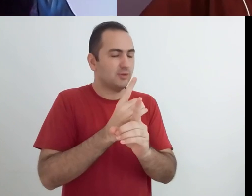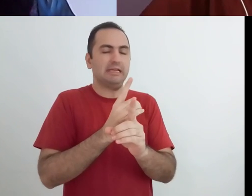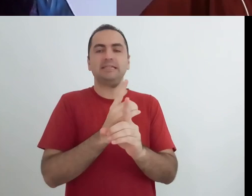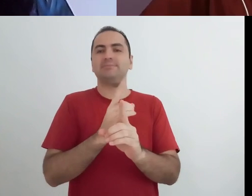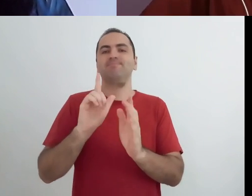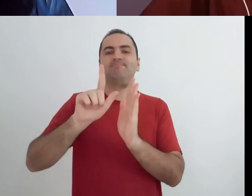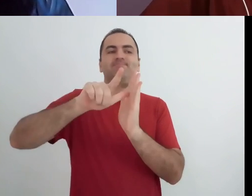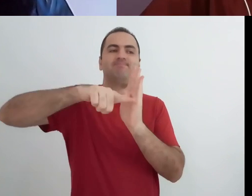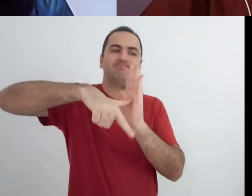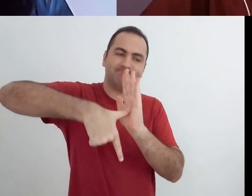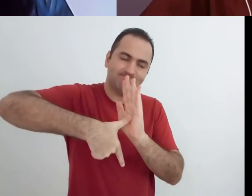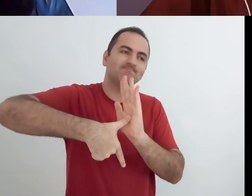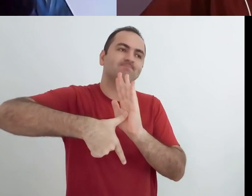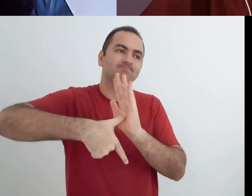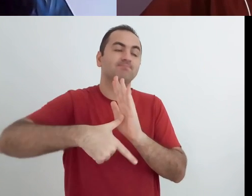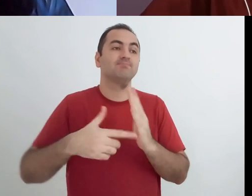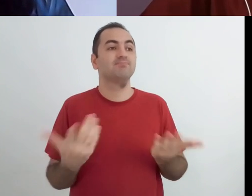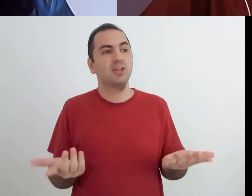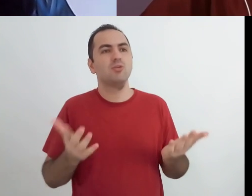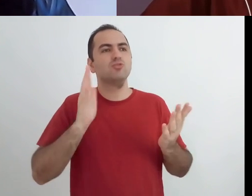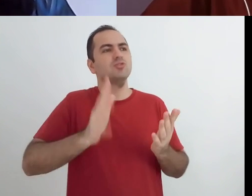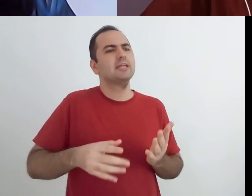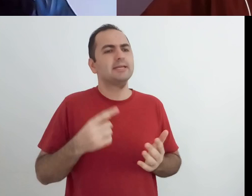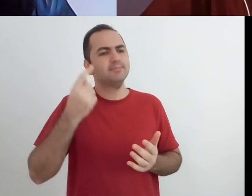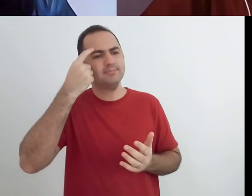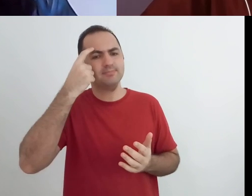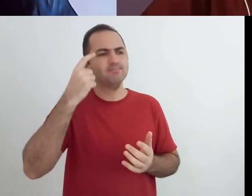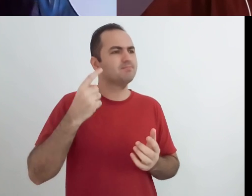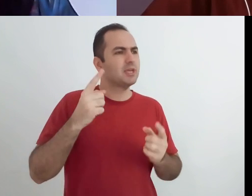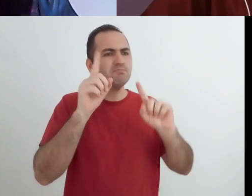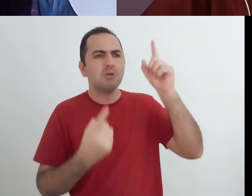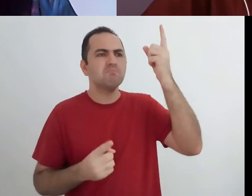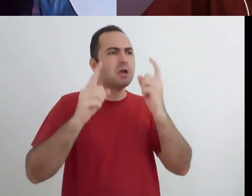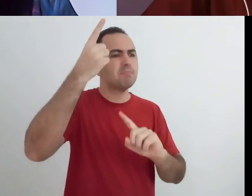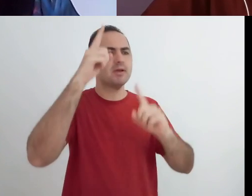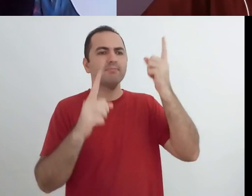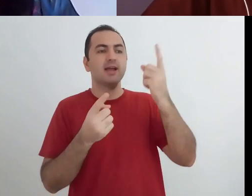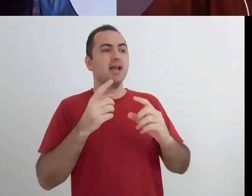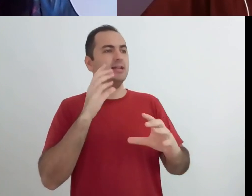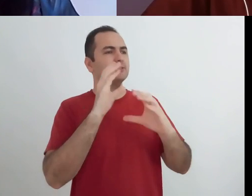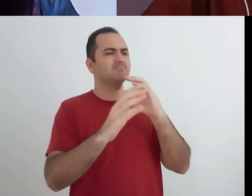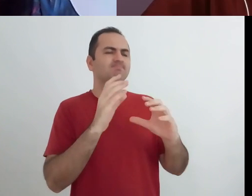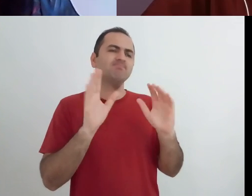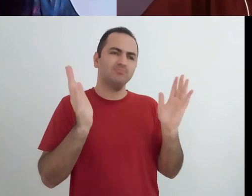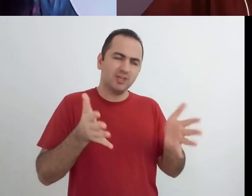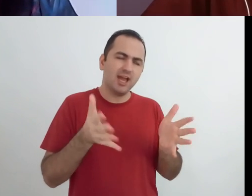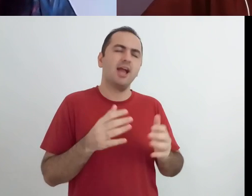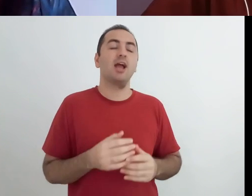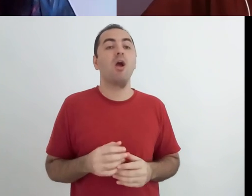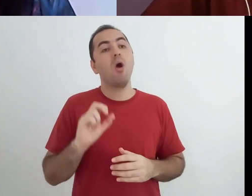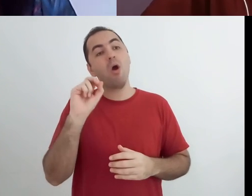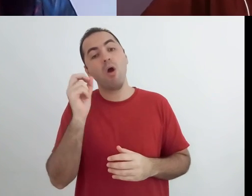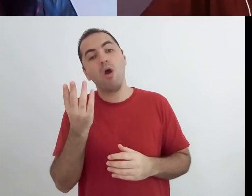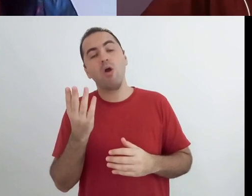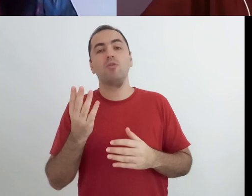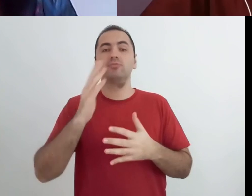se acostumaram a se comunicar com a criança de outras maneiras. Também tem um pouquinho a dificuldade, algumas pessoas têm muita